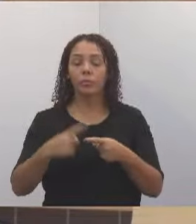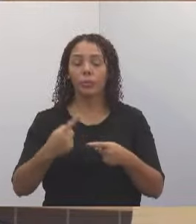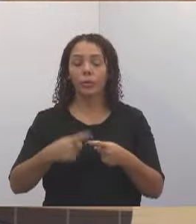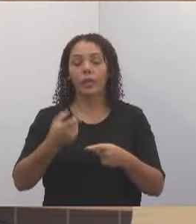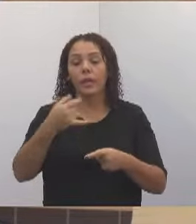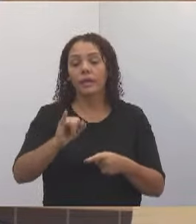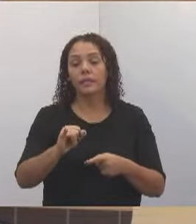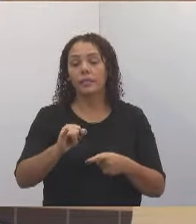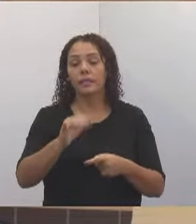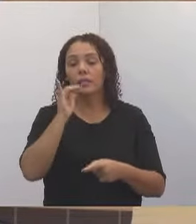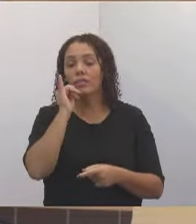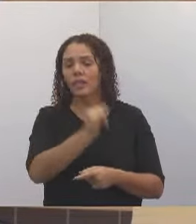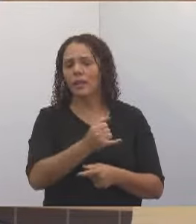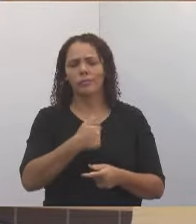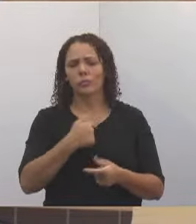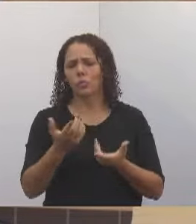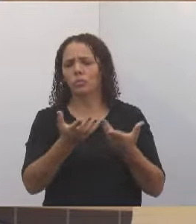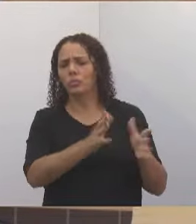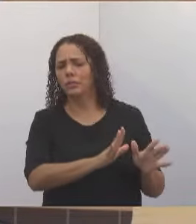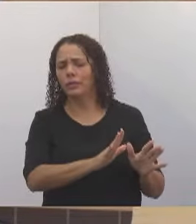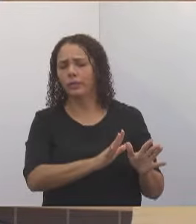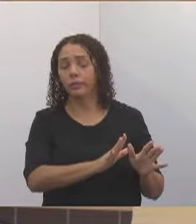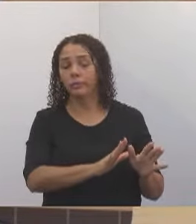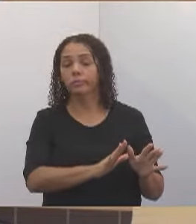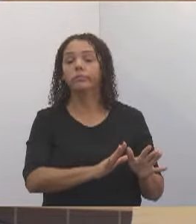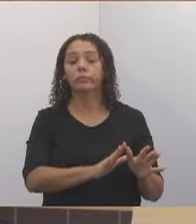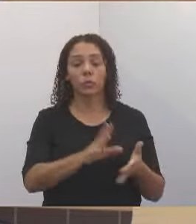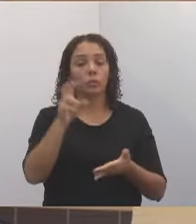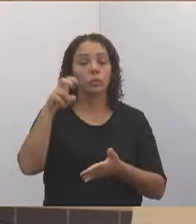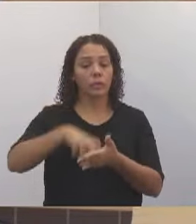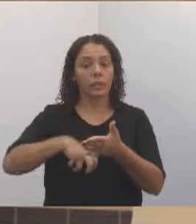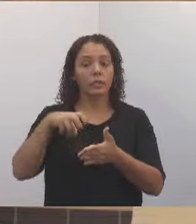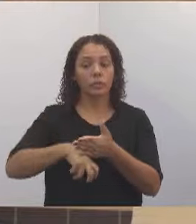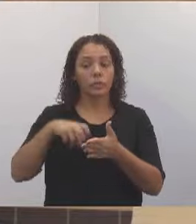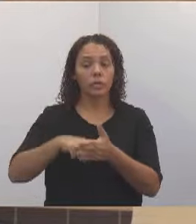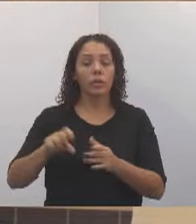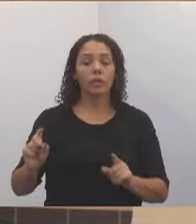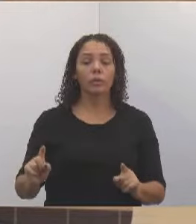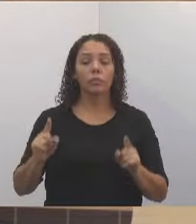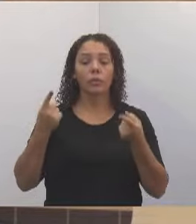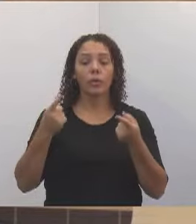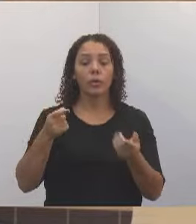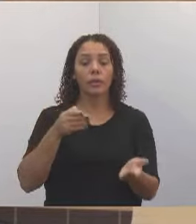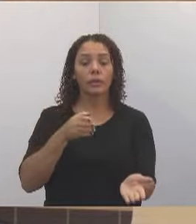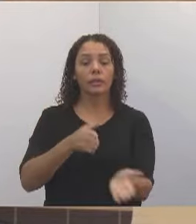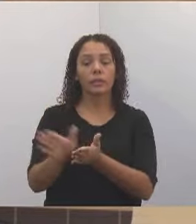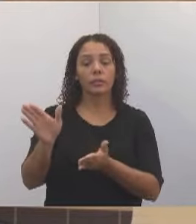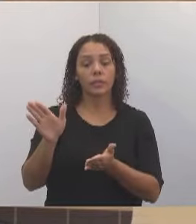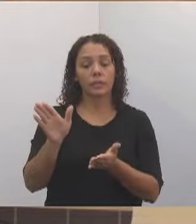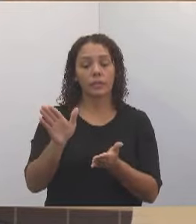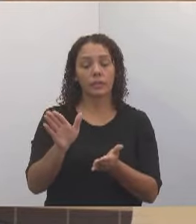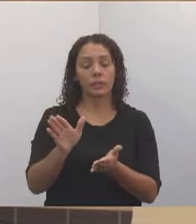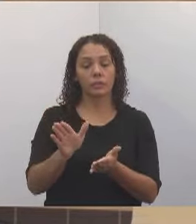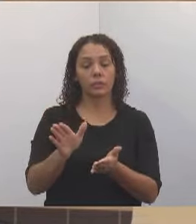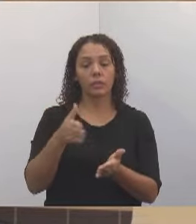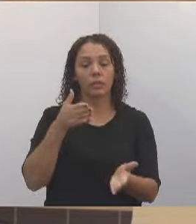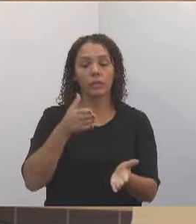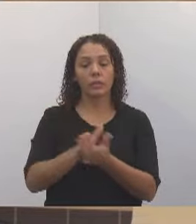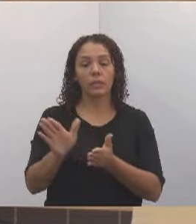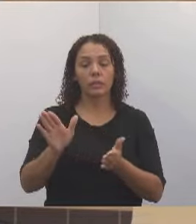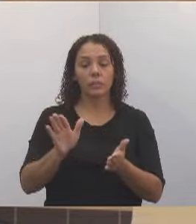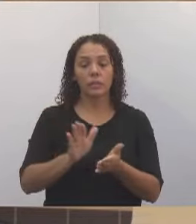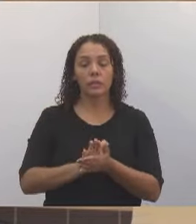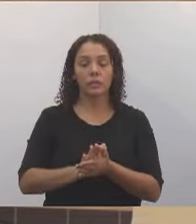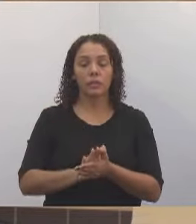Porque se ele assim o fizer, a pena para ele vai ser a de demissão dos quadros ou